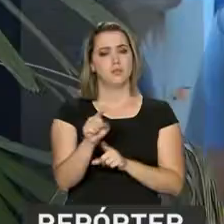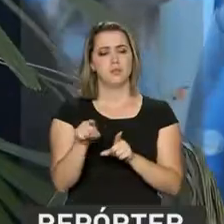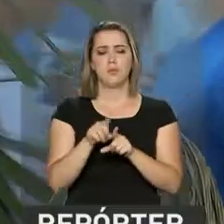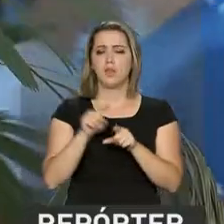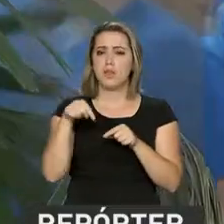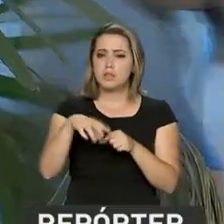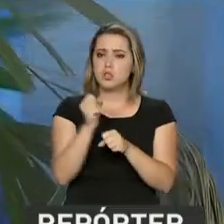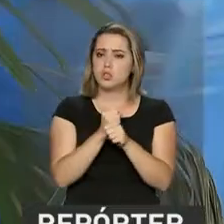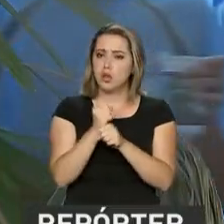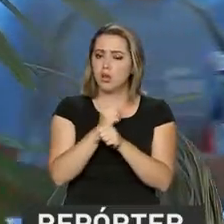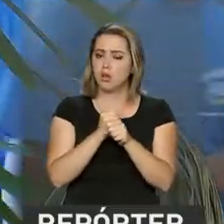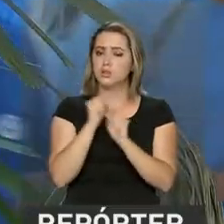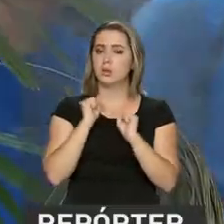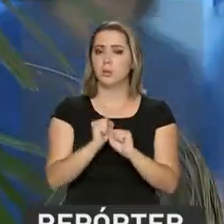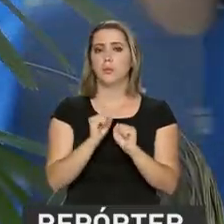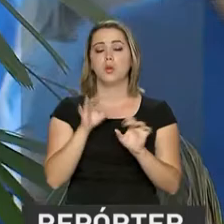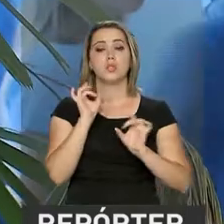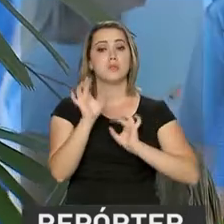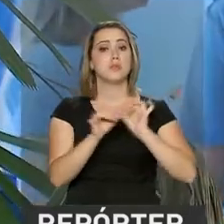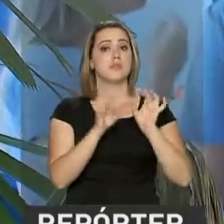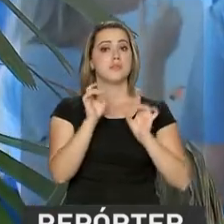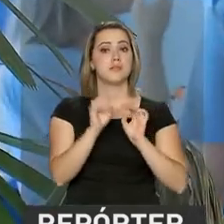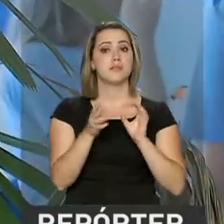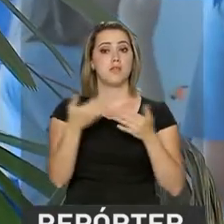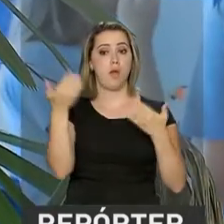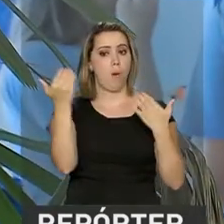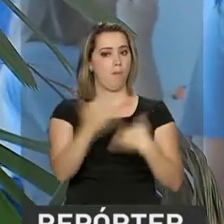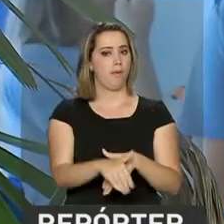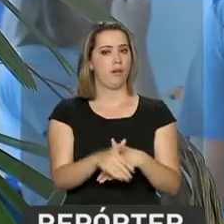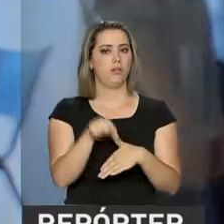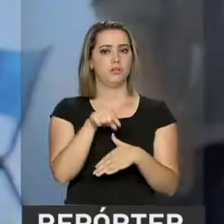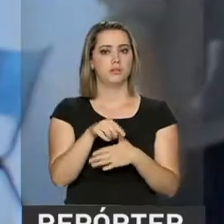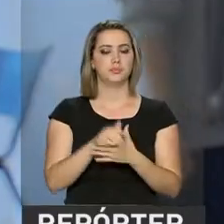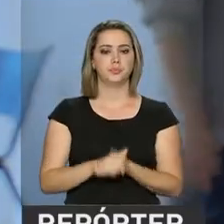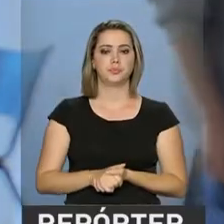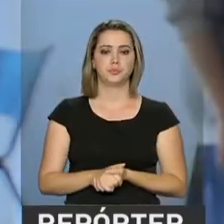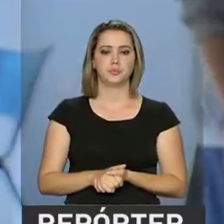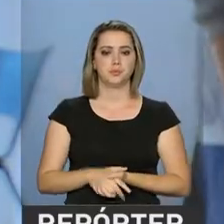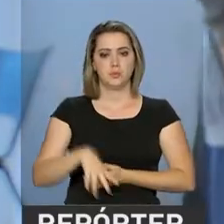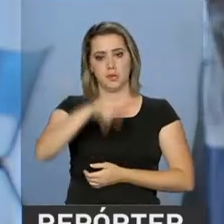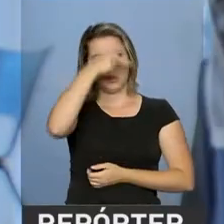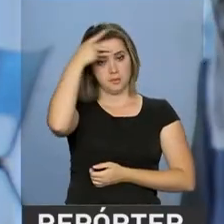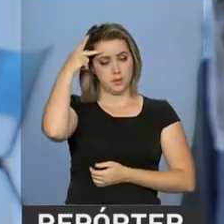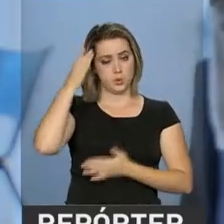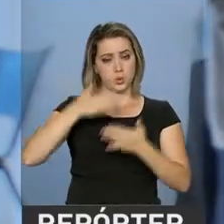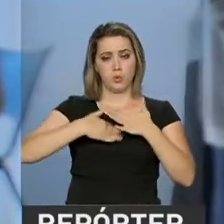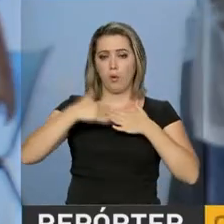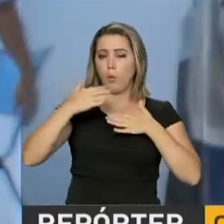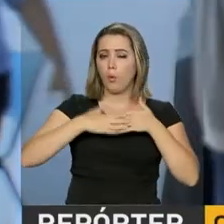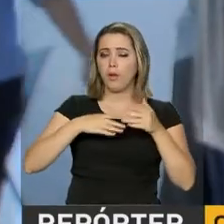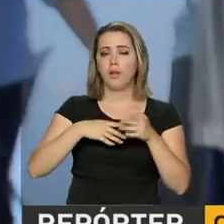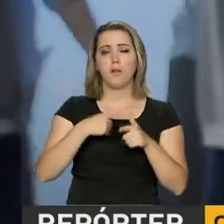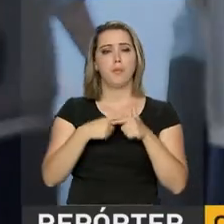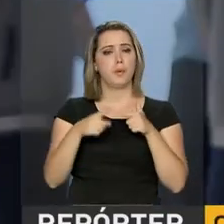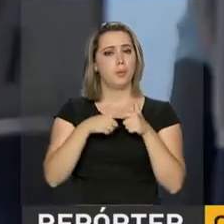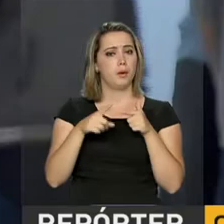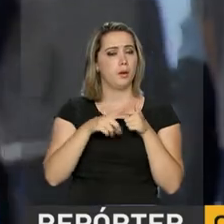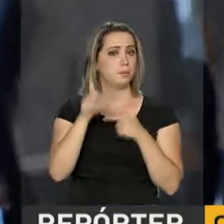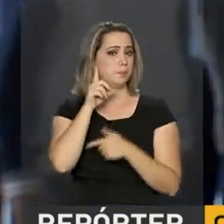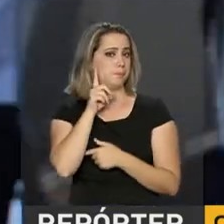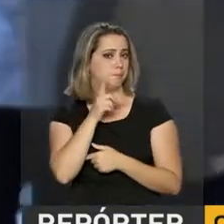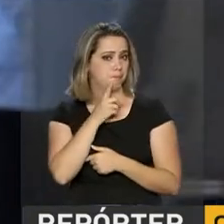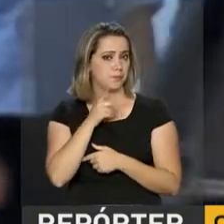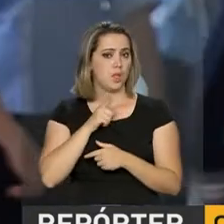precisarem poderão ter atendimento especial para fazer as provas do Enem. Os candidatos com alguma deficiência auditiva vão contar